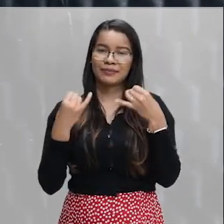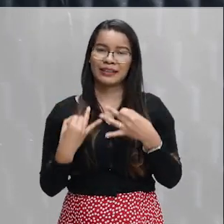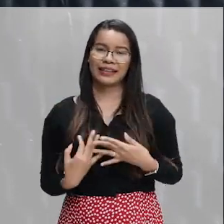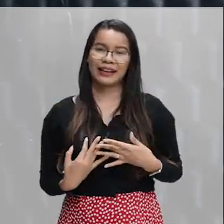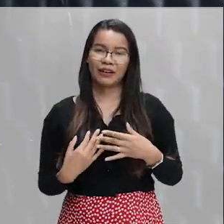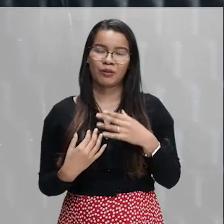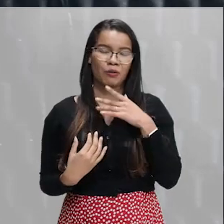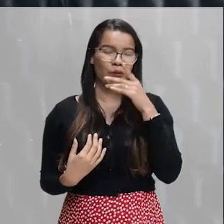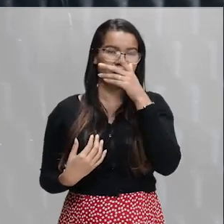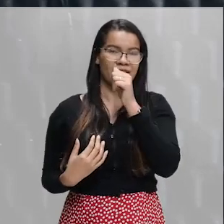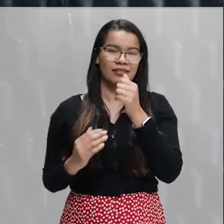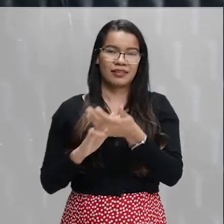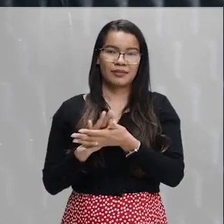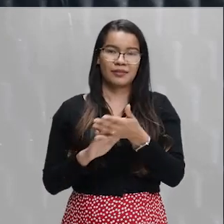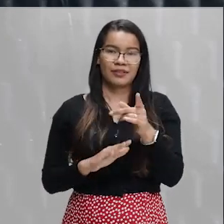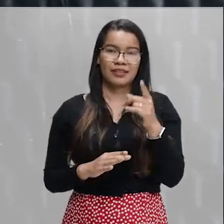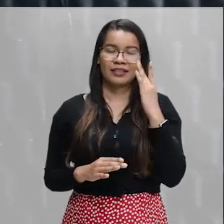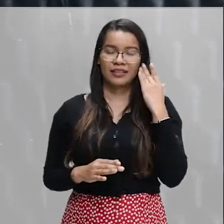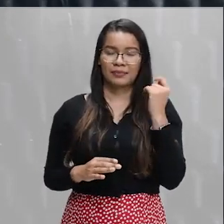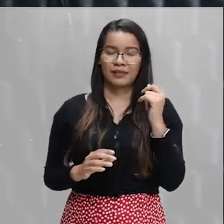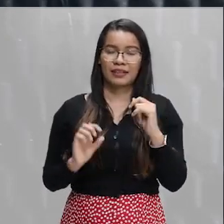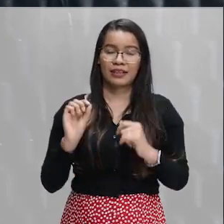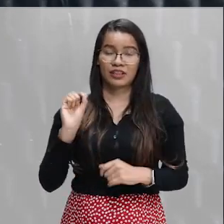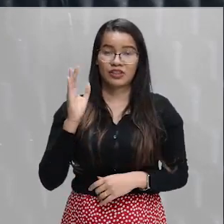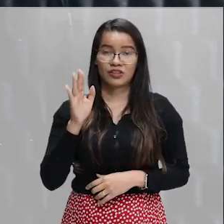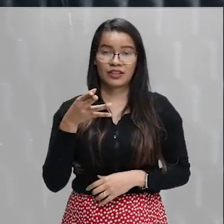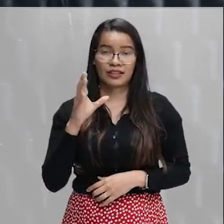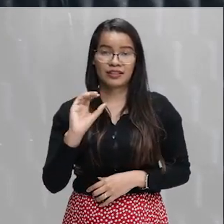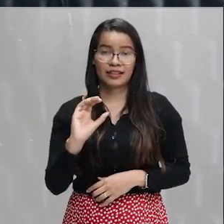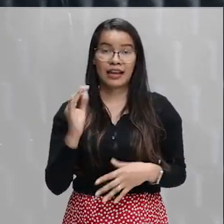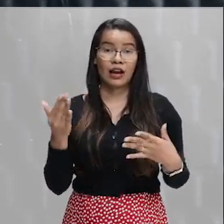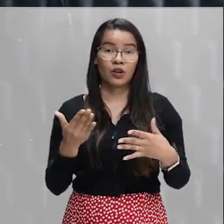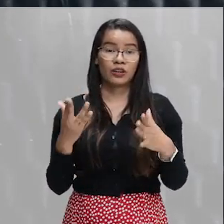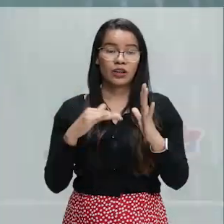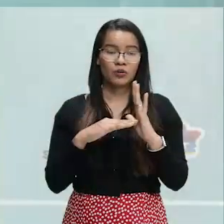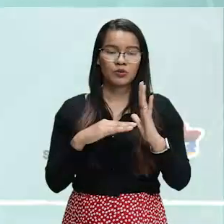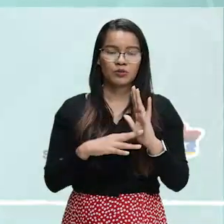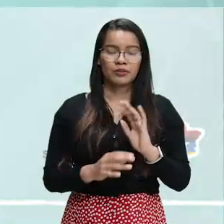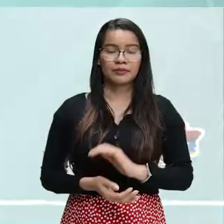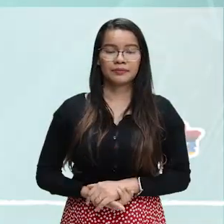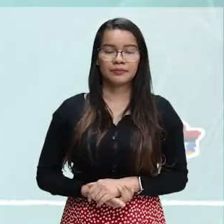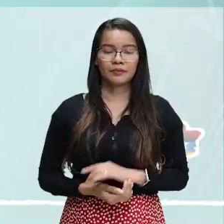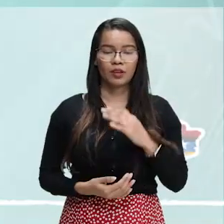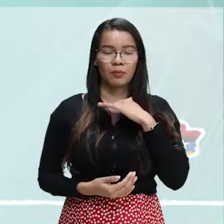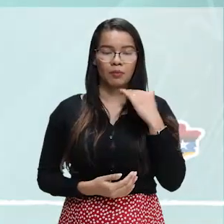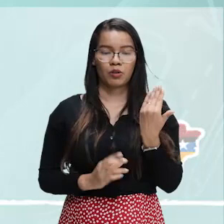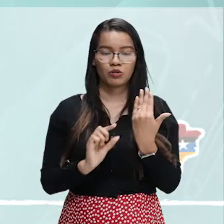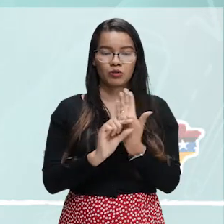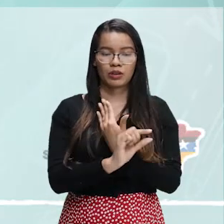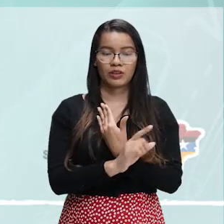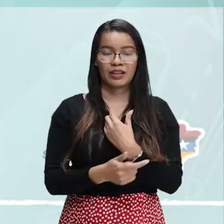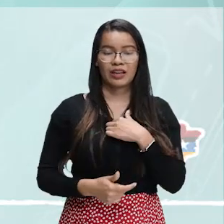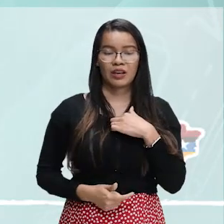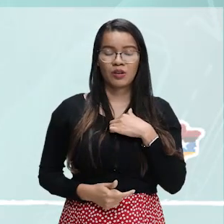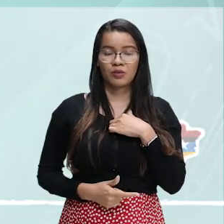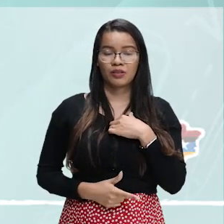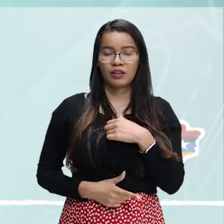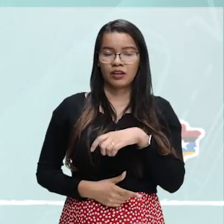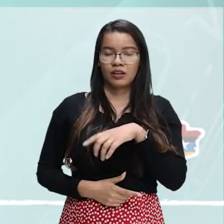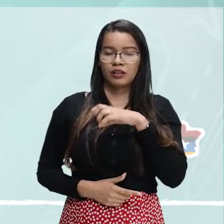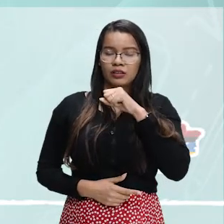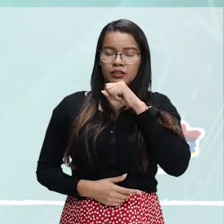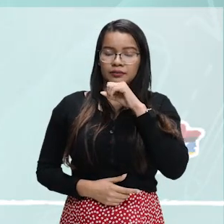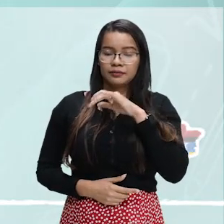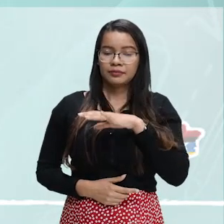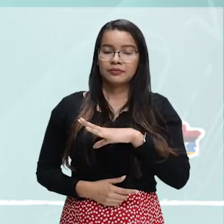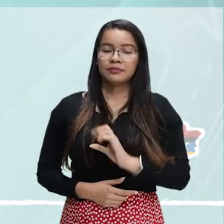você saber que já era a letra C. Mais uma para a gente encerrar. Óbito do autor. Expirei às 2 horas da tarde